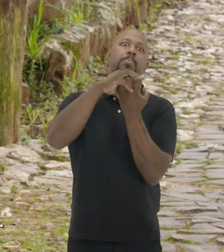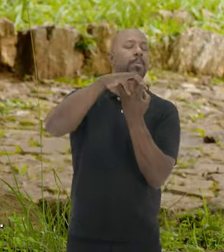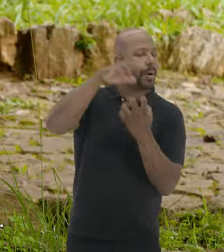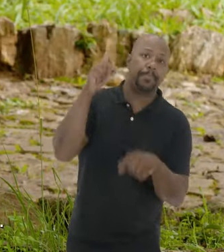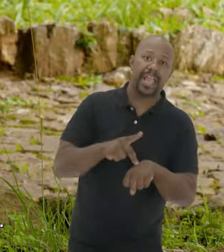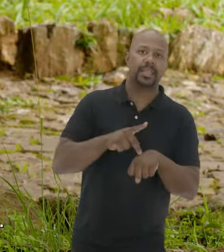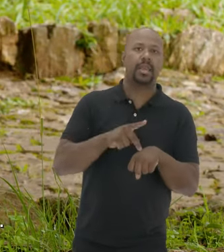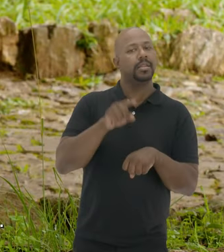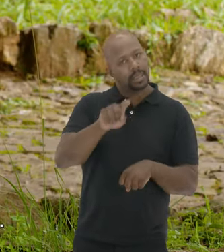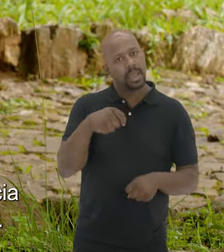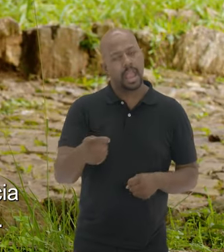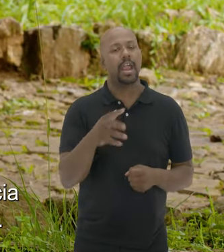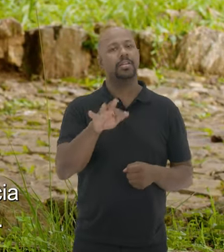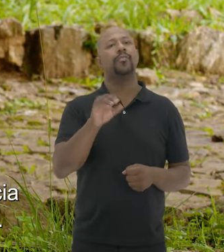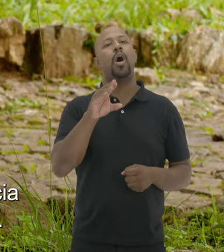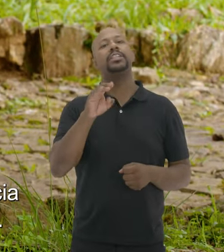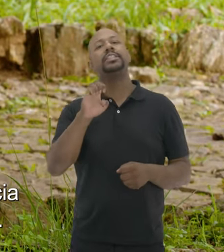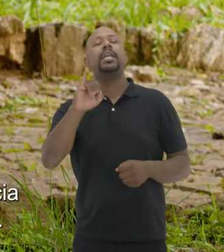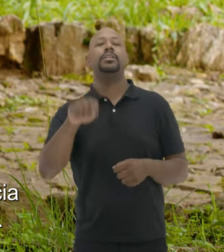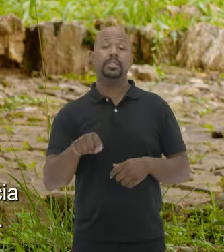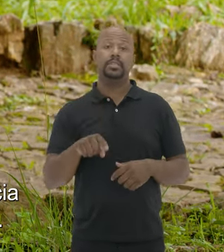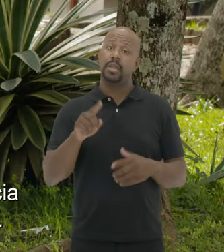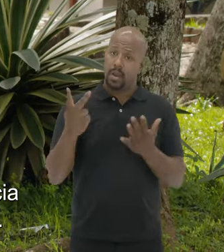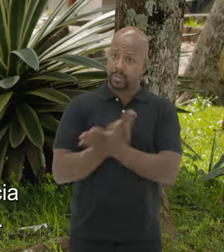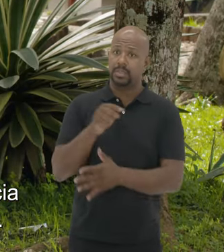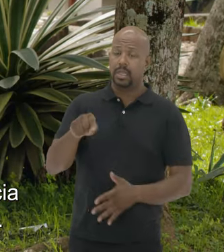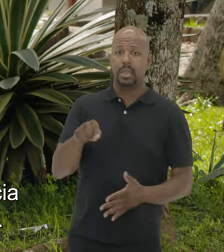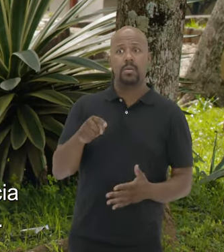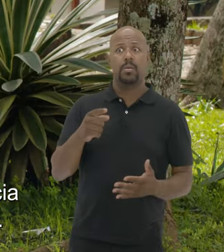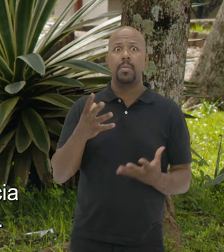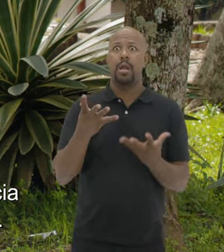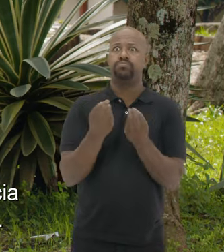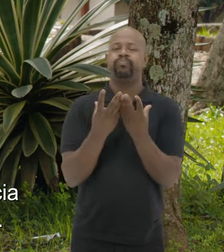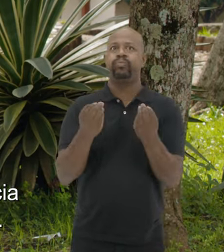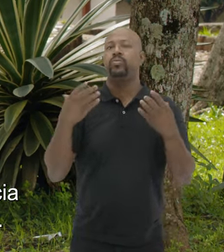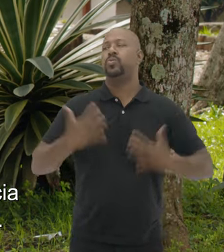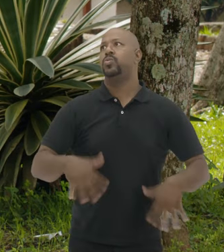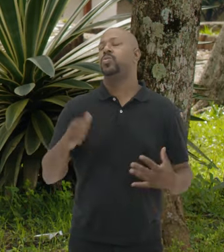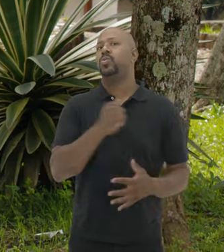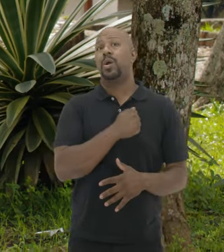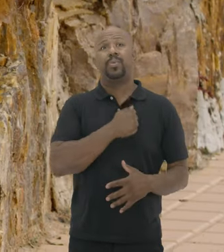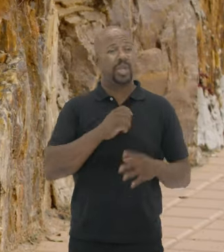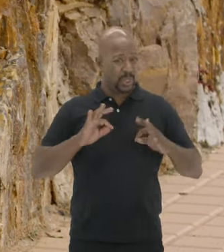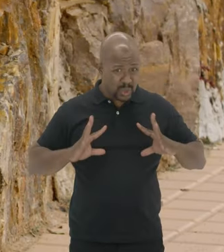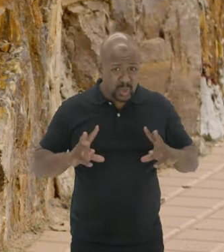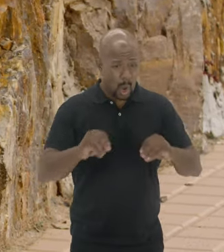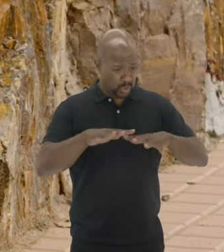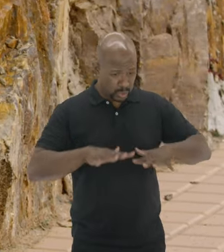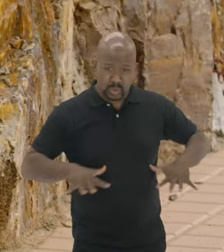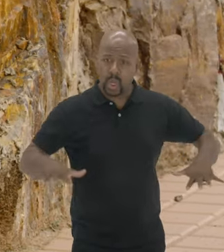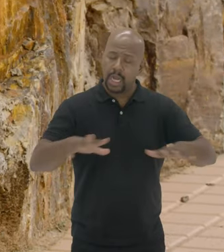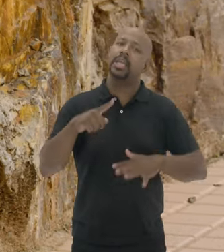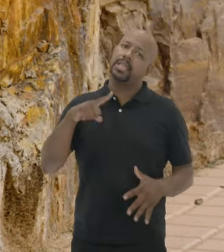e esse é o processo de fossilização e aqui né aconteceu com uma relevância em uma quantidade muito grande porque todo